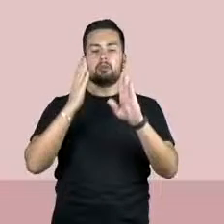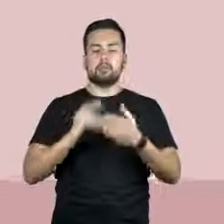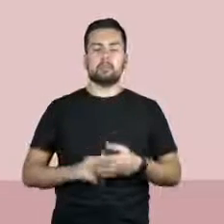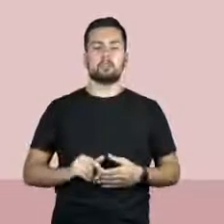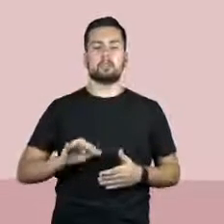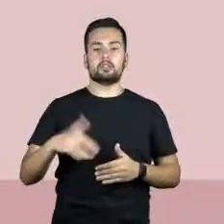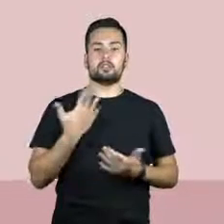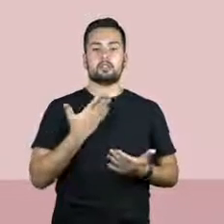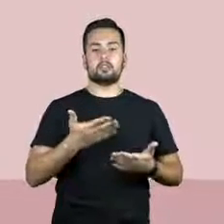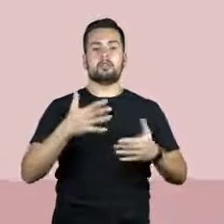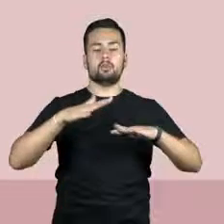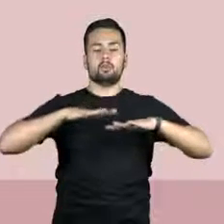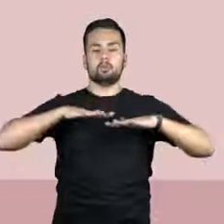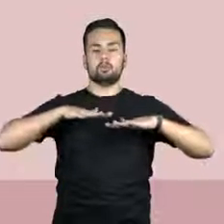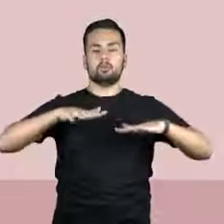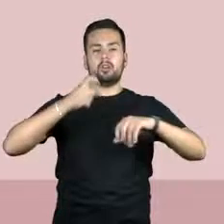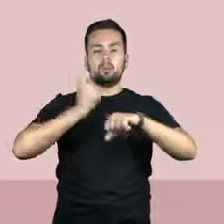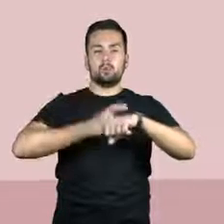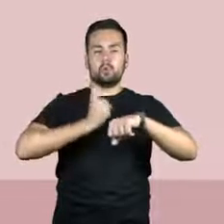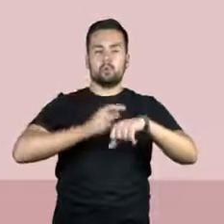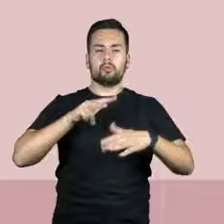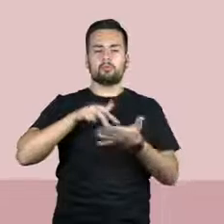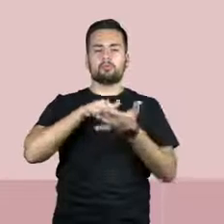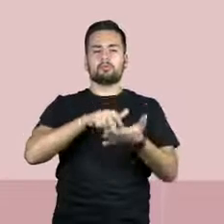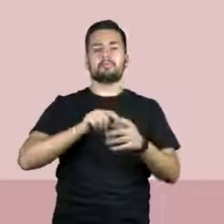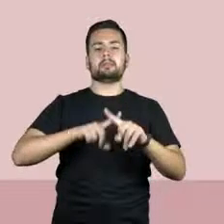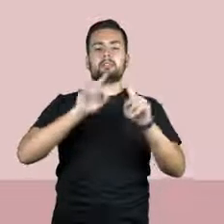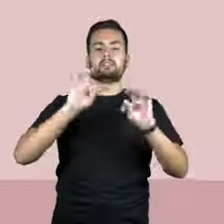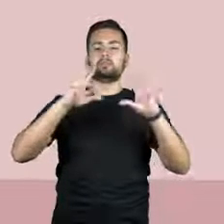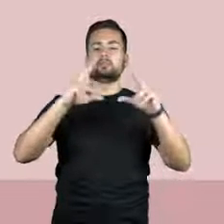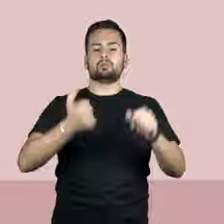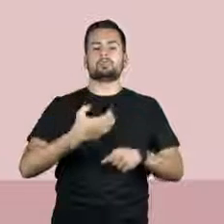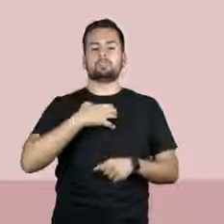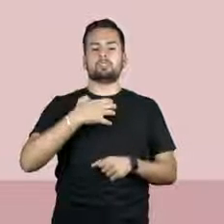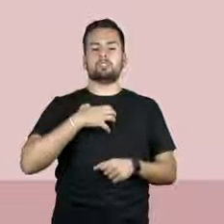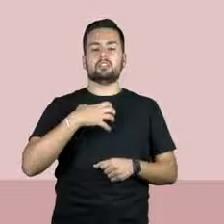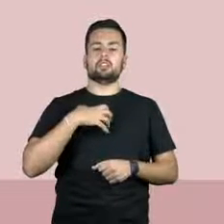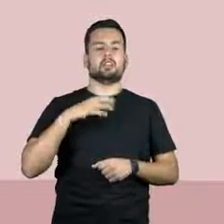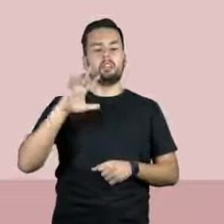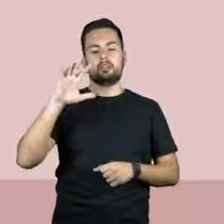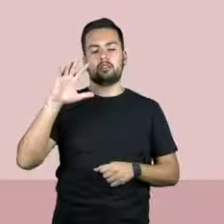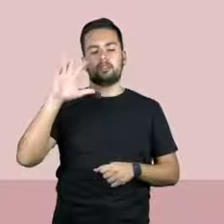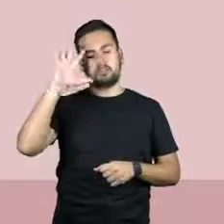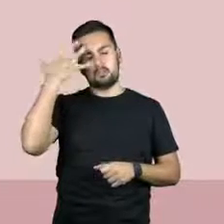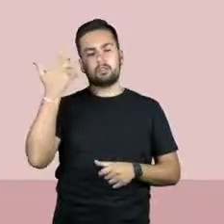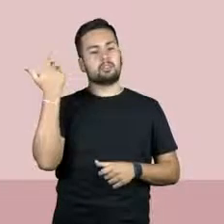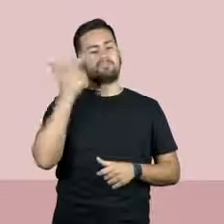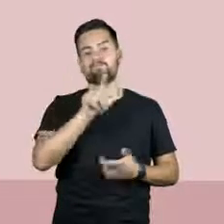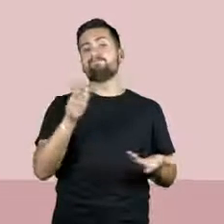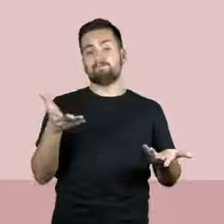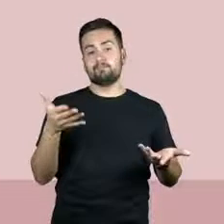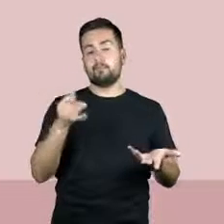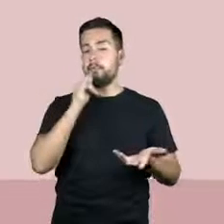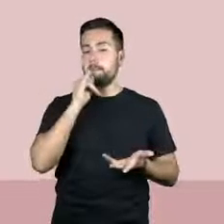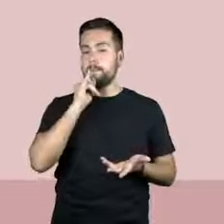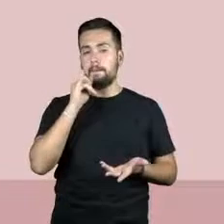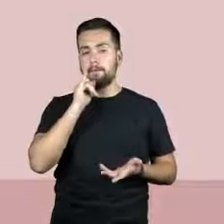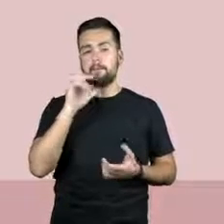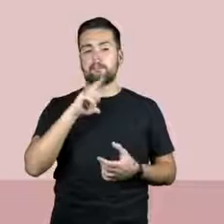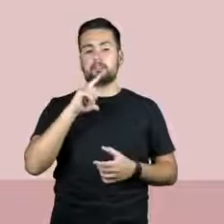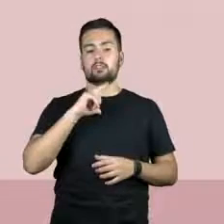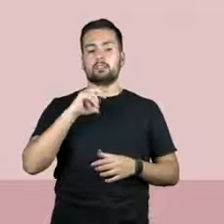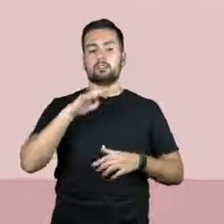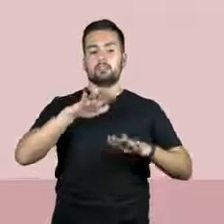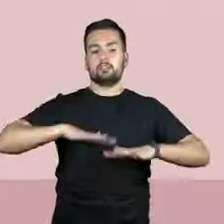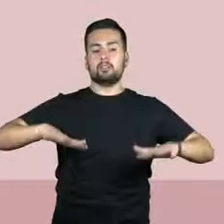um maciço. Mas nem toda situação pode ocasionar um retaludamento. Né? Por exemplo, você pode ter situações onde o